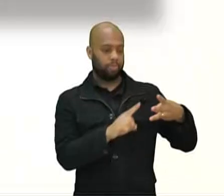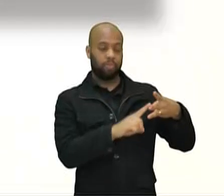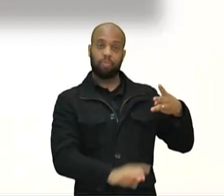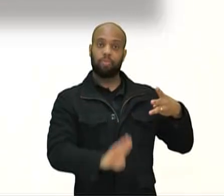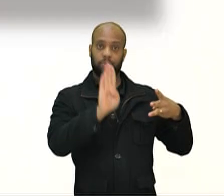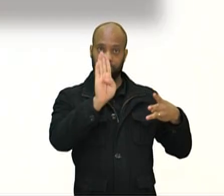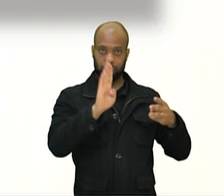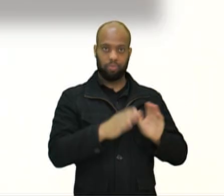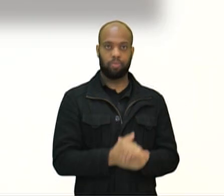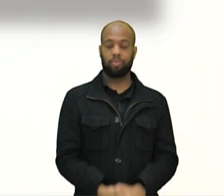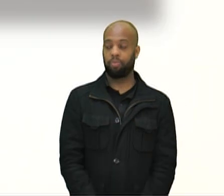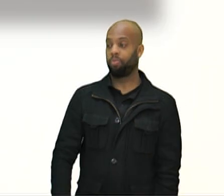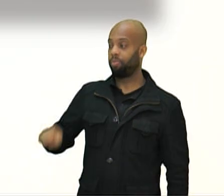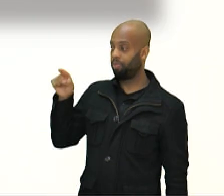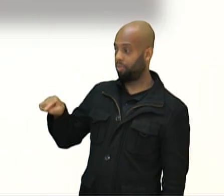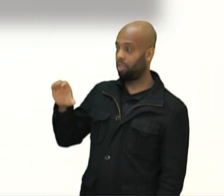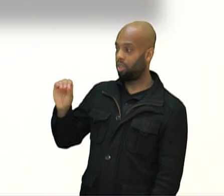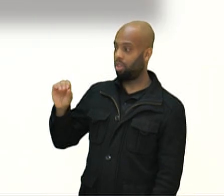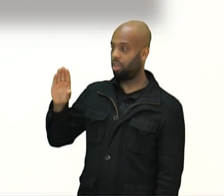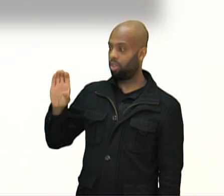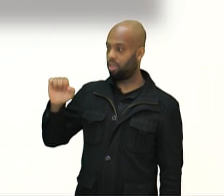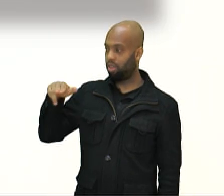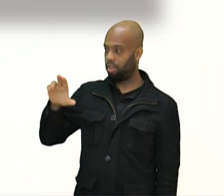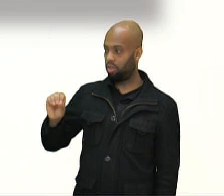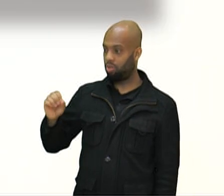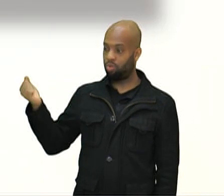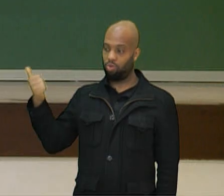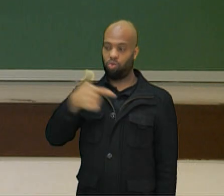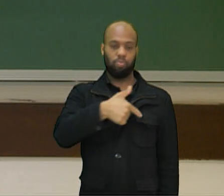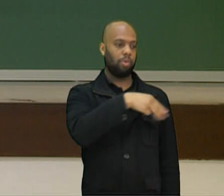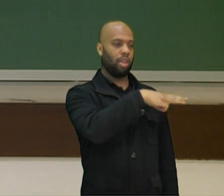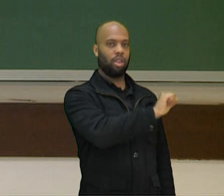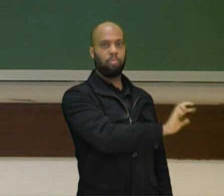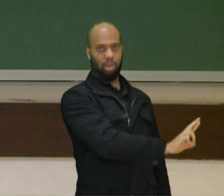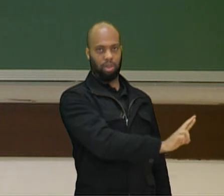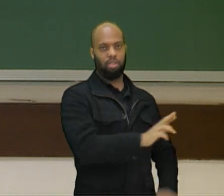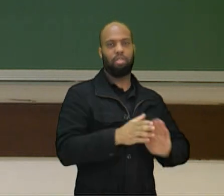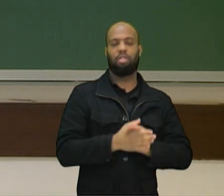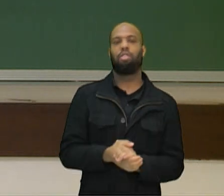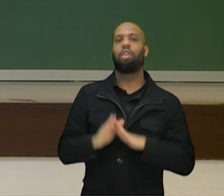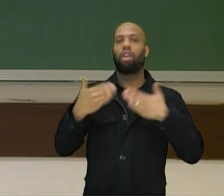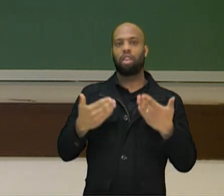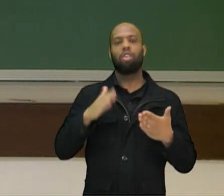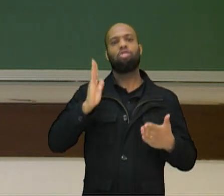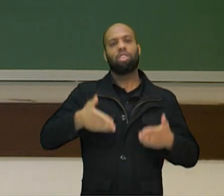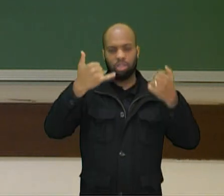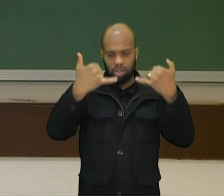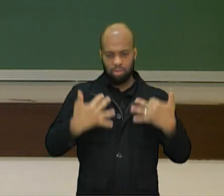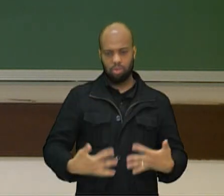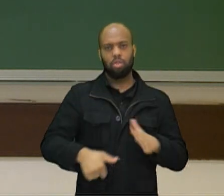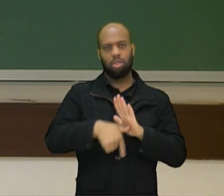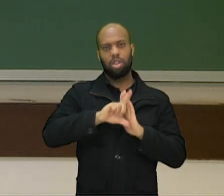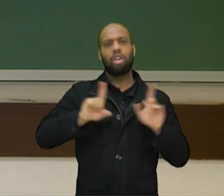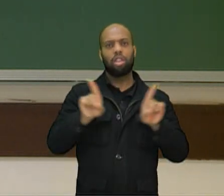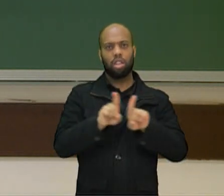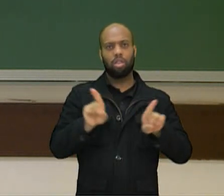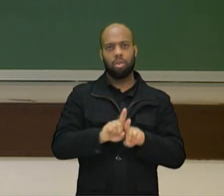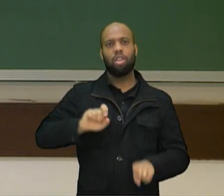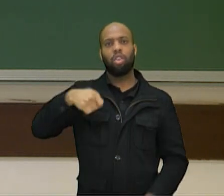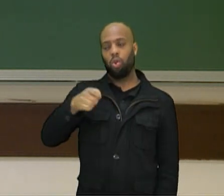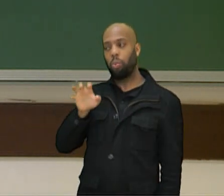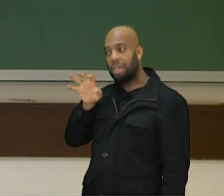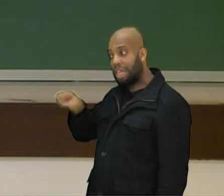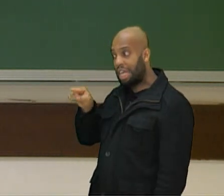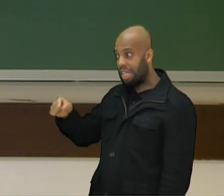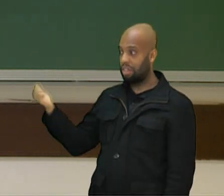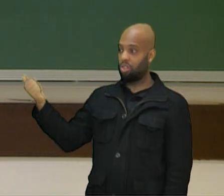ó. Letra B. Oceanos são maiores do que mares. Então nós já falamos isso aqui anteriormente, que os oceanos